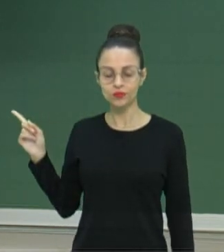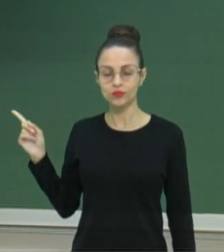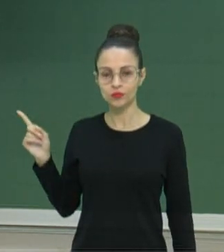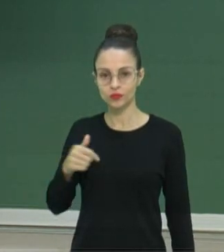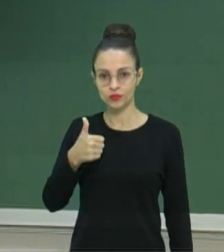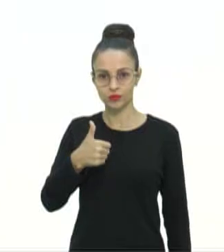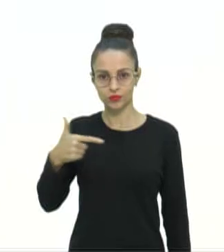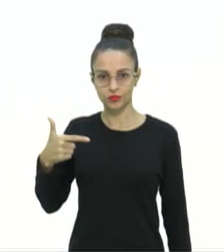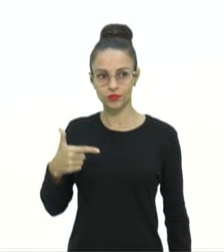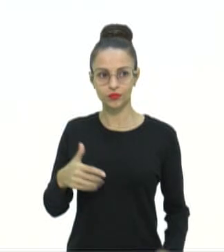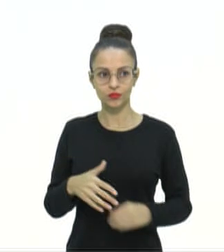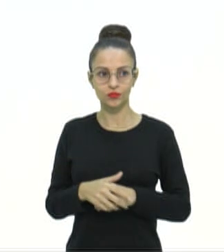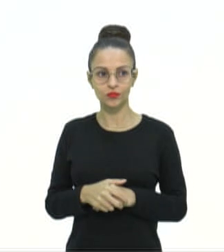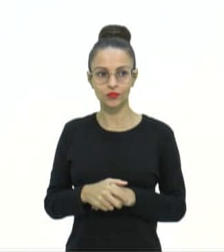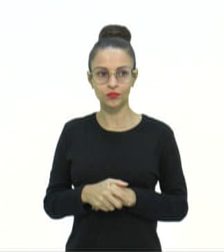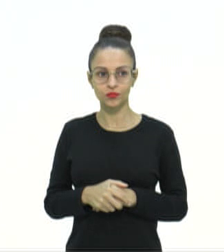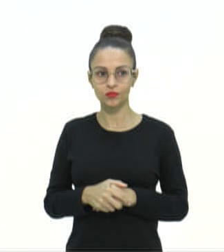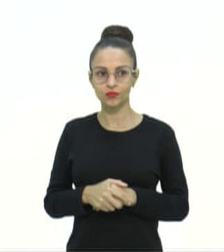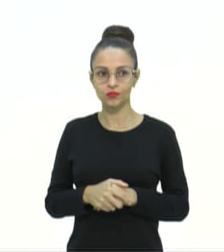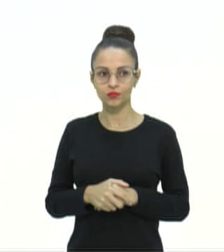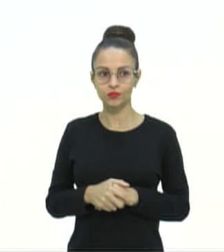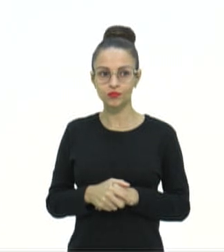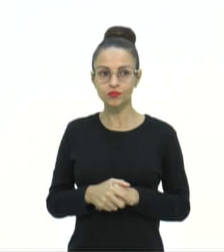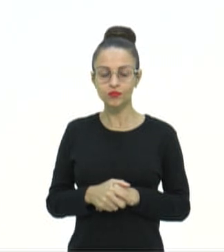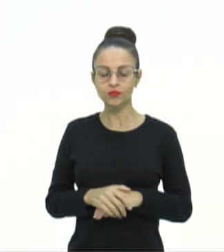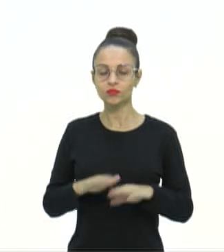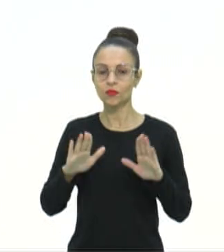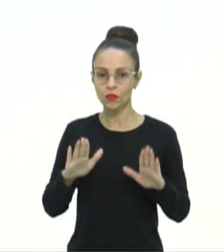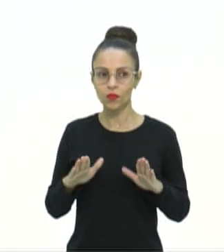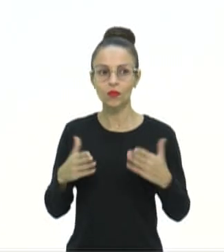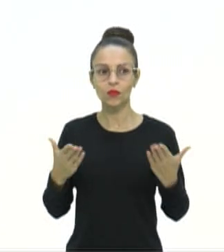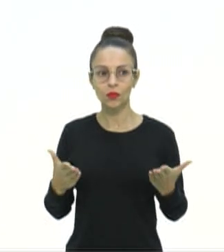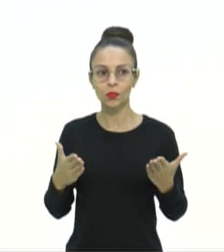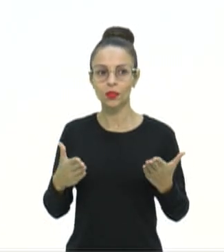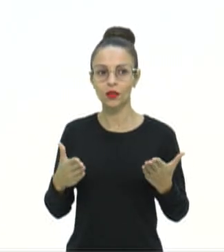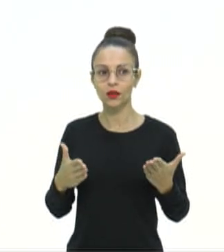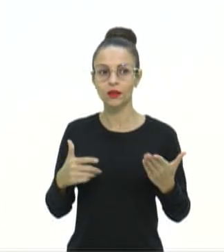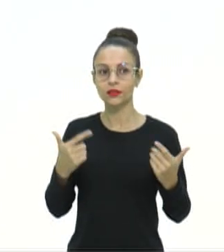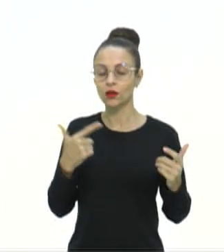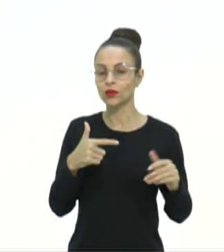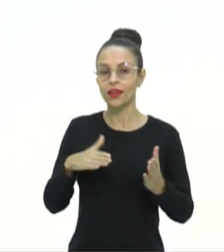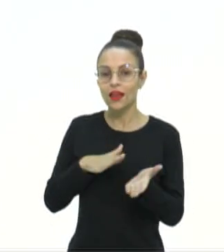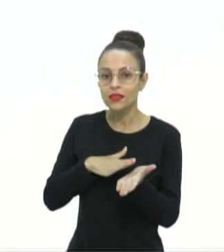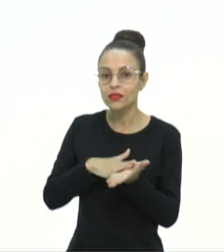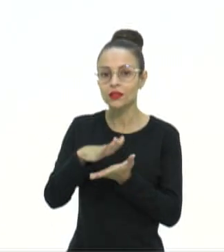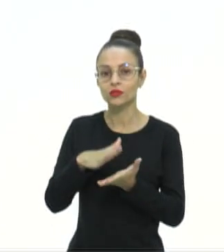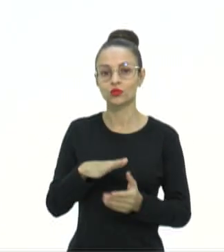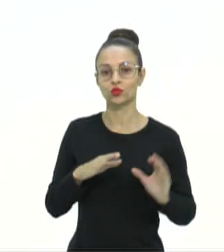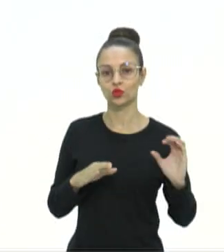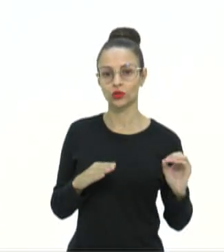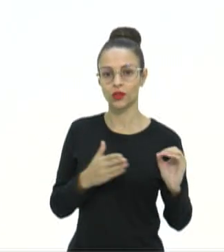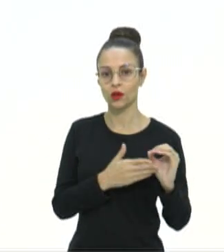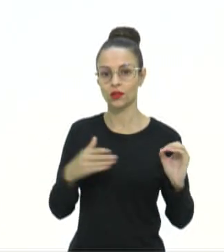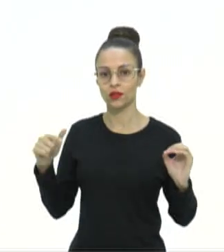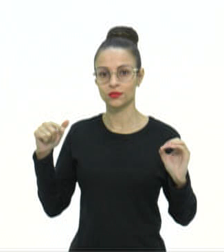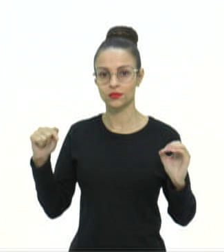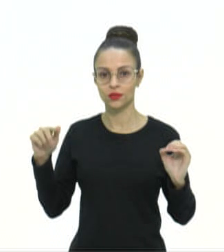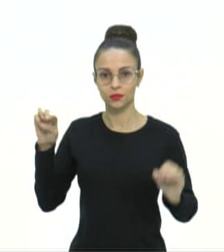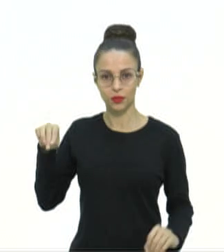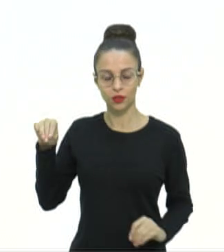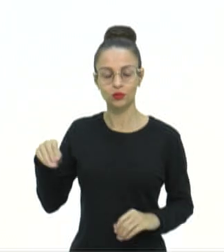12 aqui. E não há atrito sobre o carrinho entre a exposição de 0 e 7